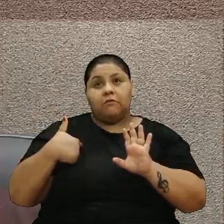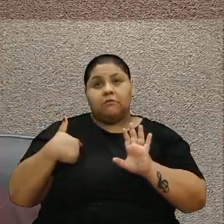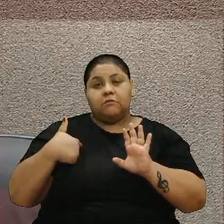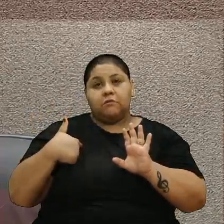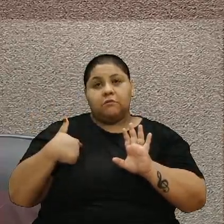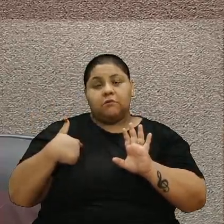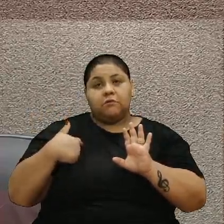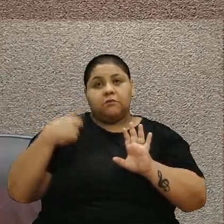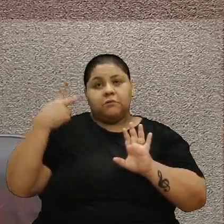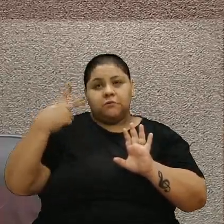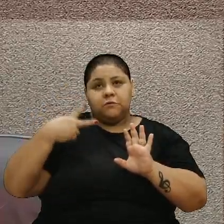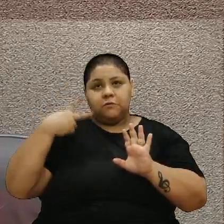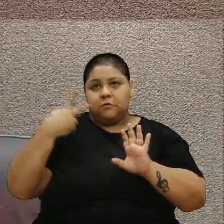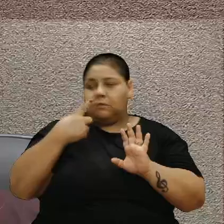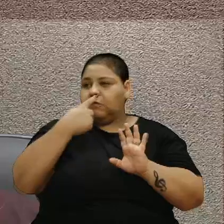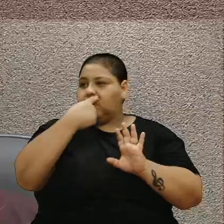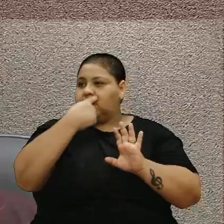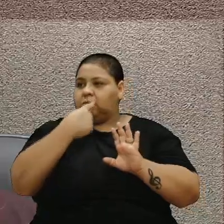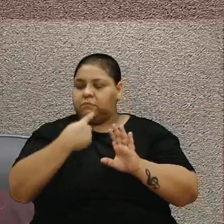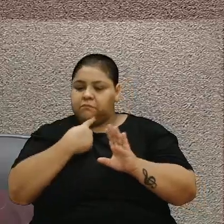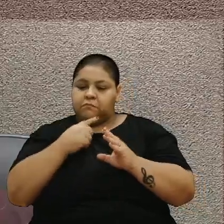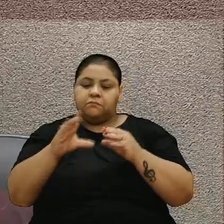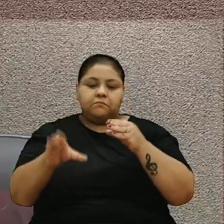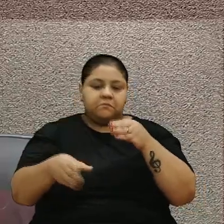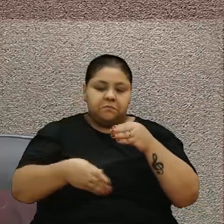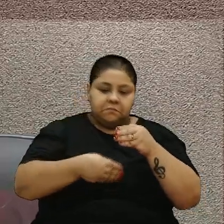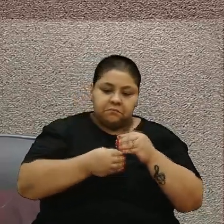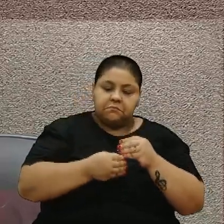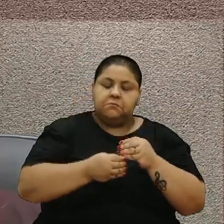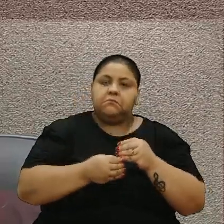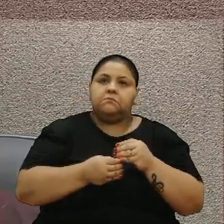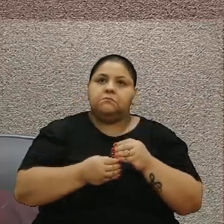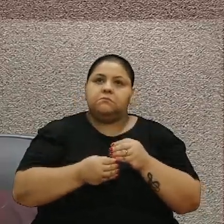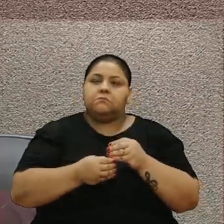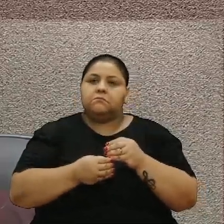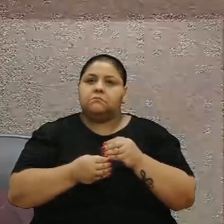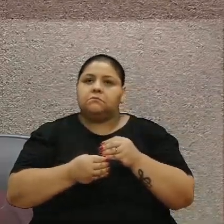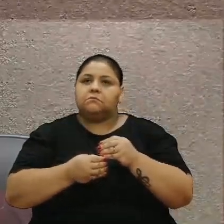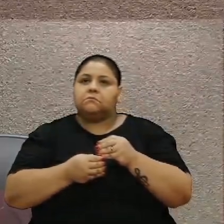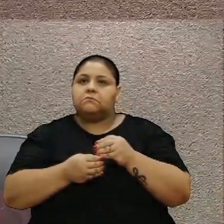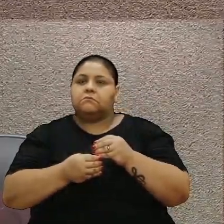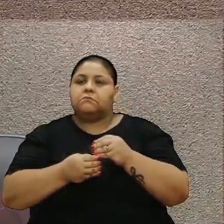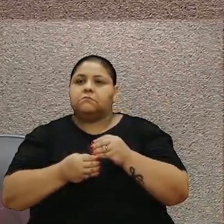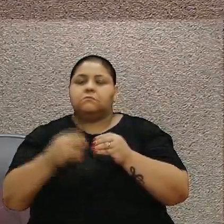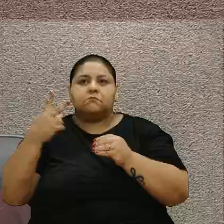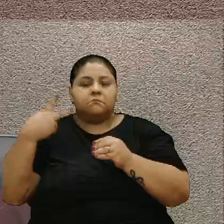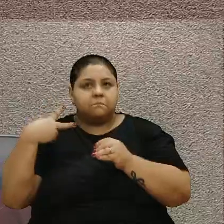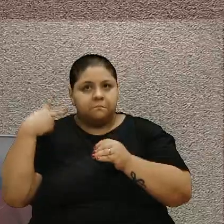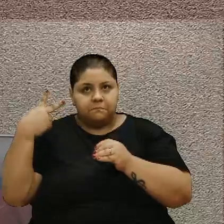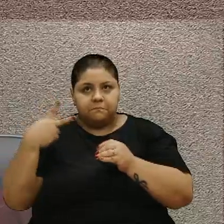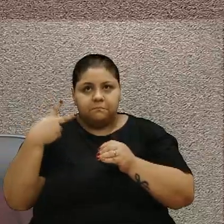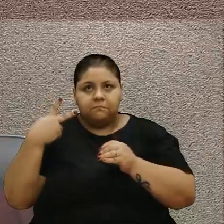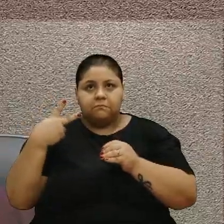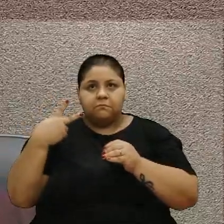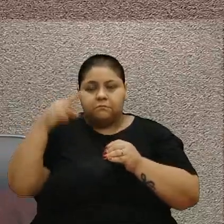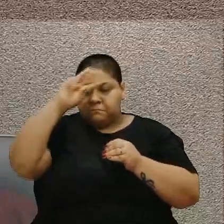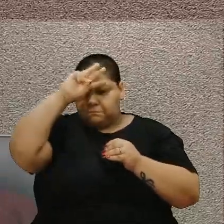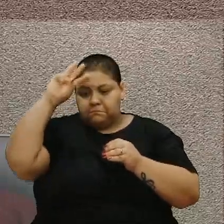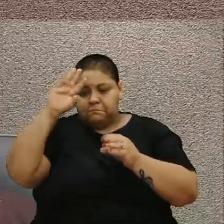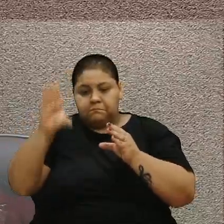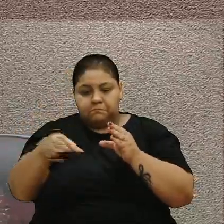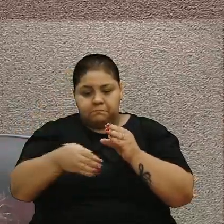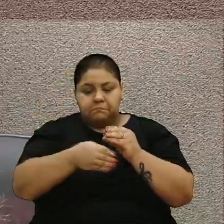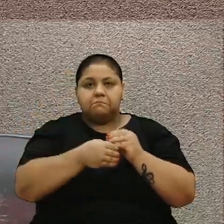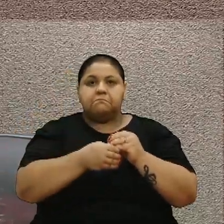do vereador Petrini, parte das palavras do vereador Petrini, parte das palavras do vereador Valim, também a